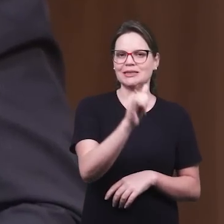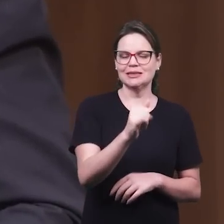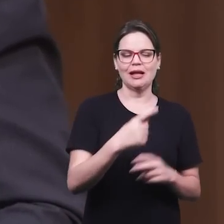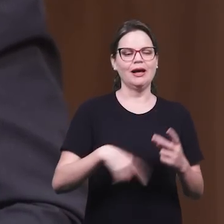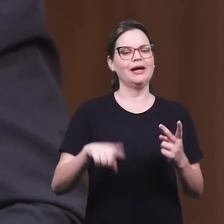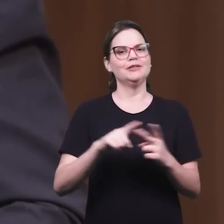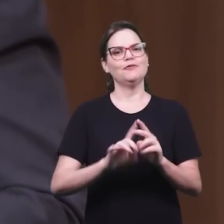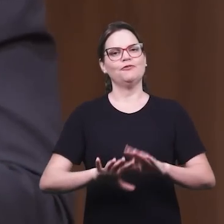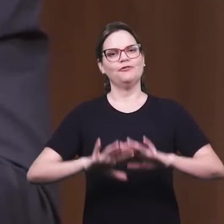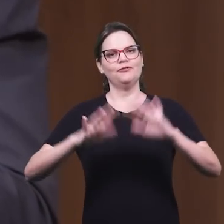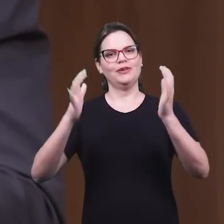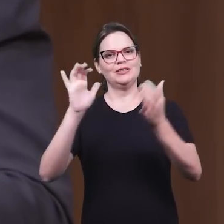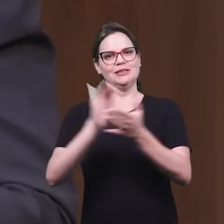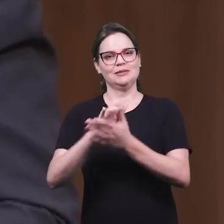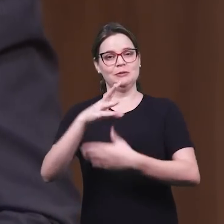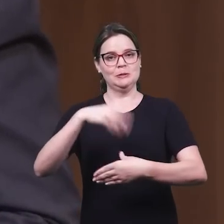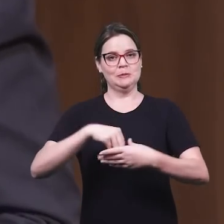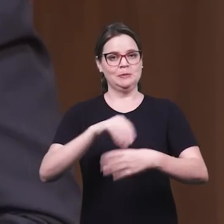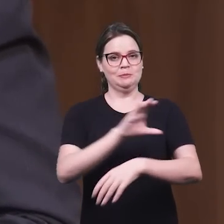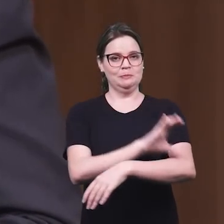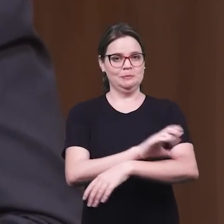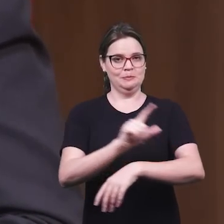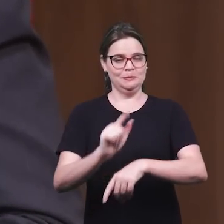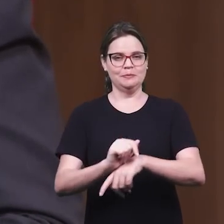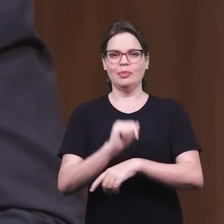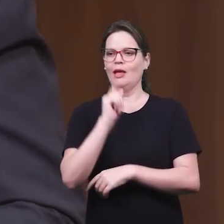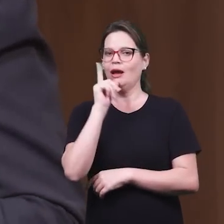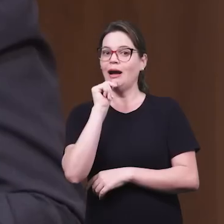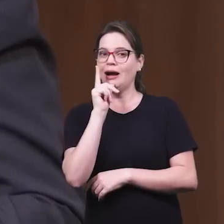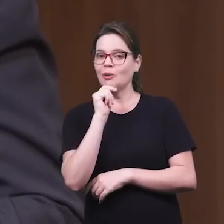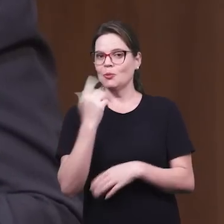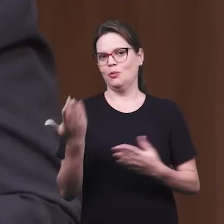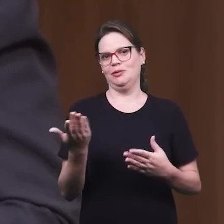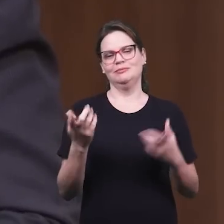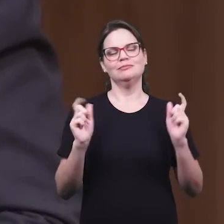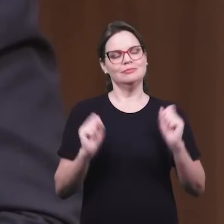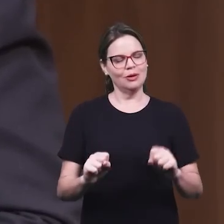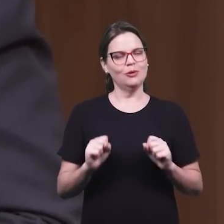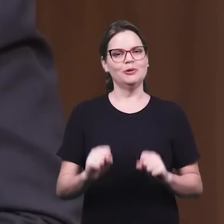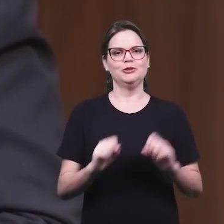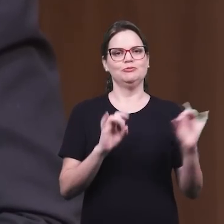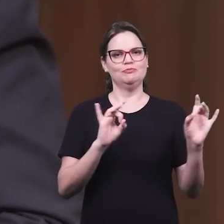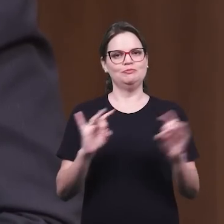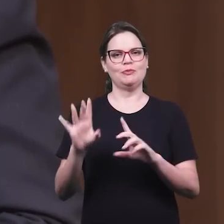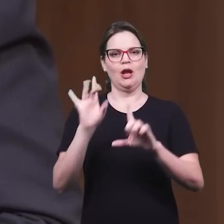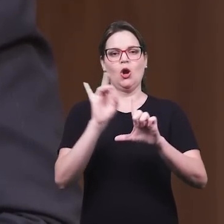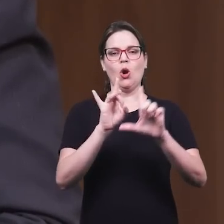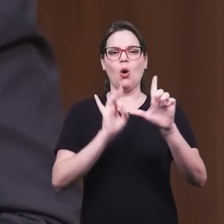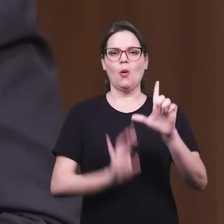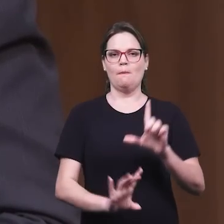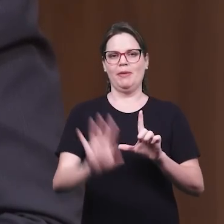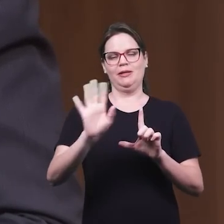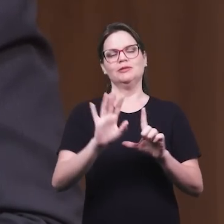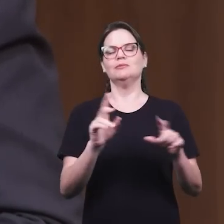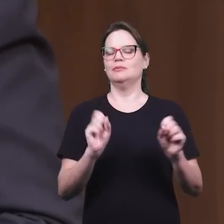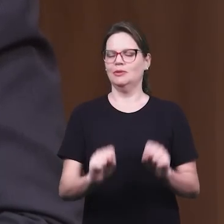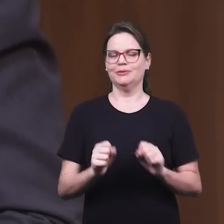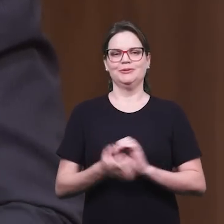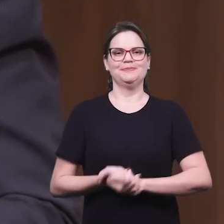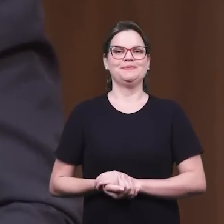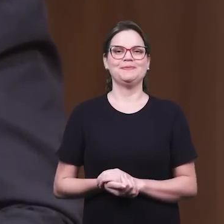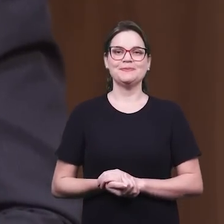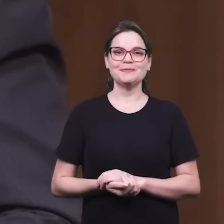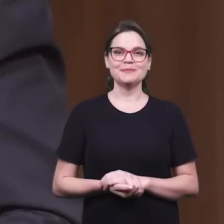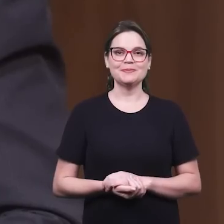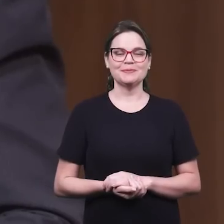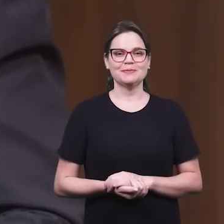as bodas de Caná, a água, e você pode ali também compartilhar com aqueles que estão ao seu redor. Muito